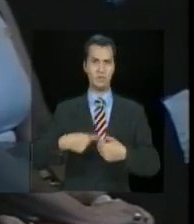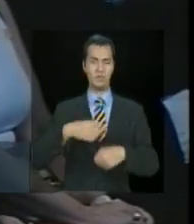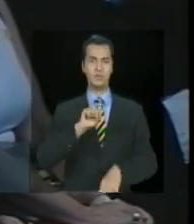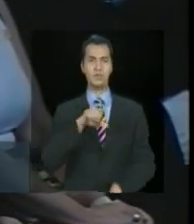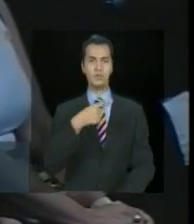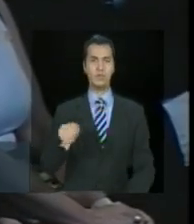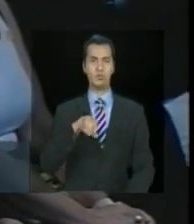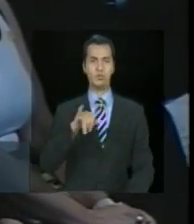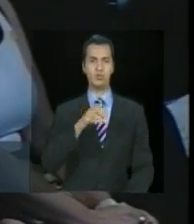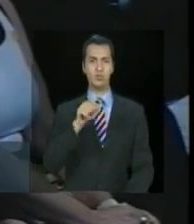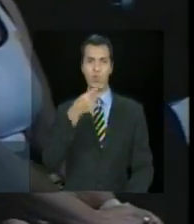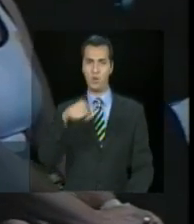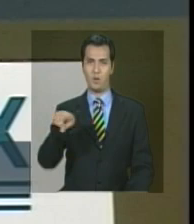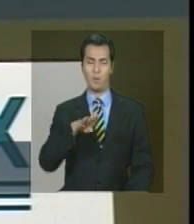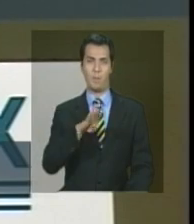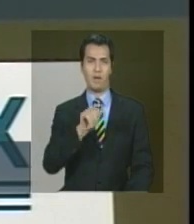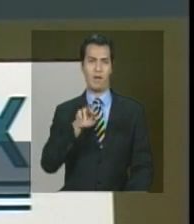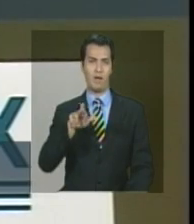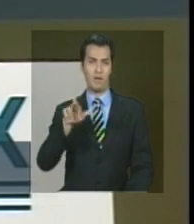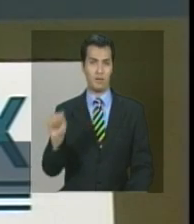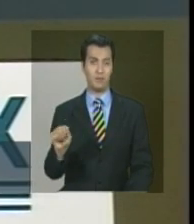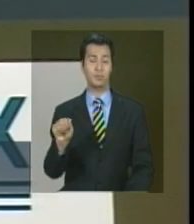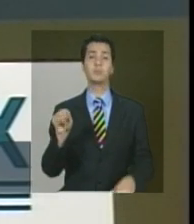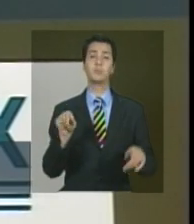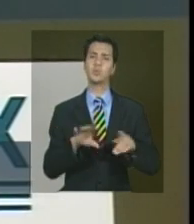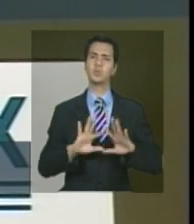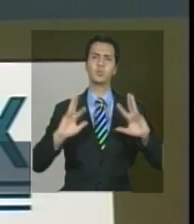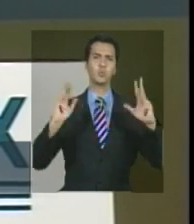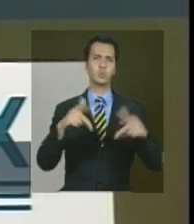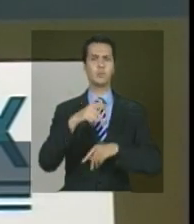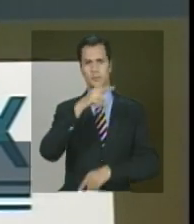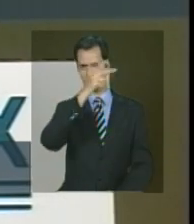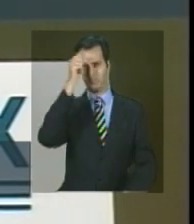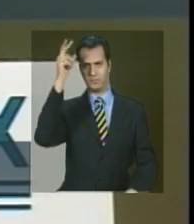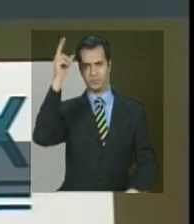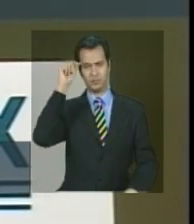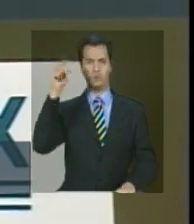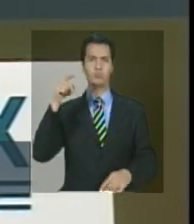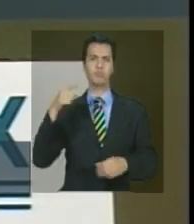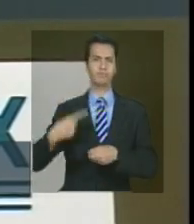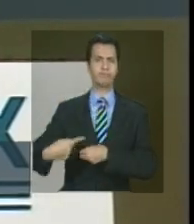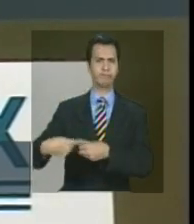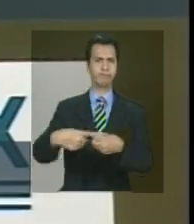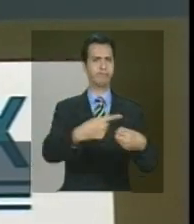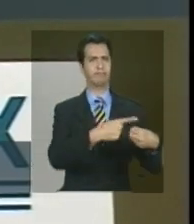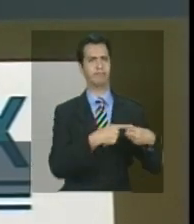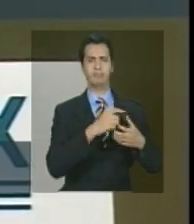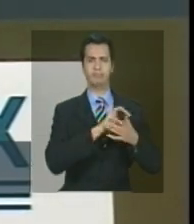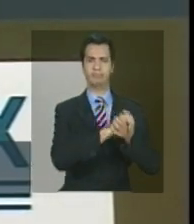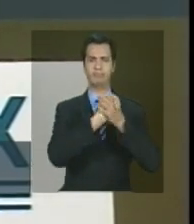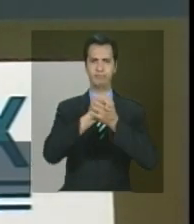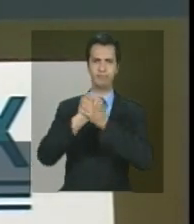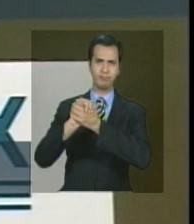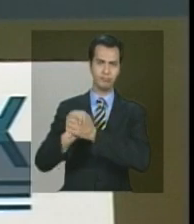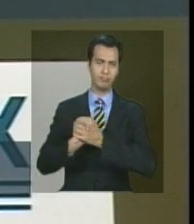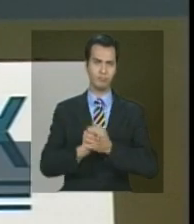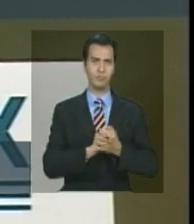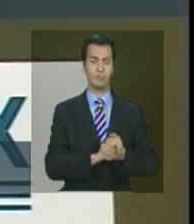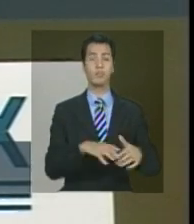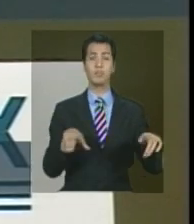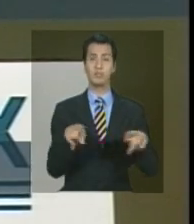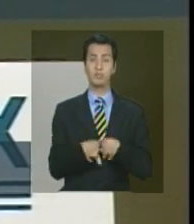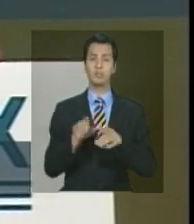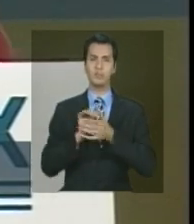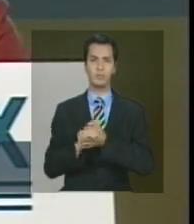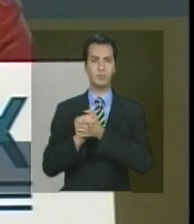por intermédio de quem cumprimento todas as prefeitas e prefeitas e prefeitos aqui presentes,